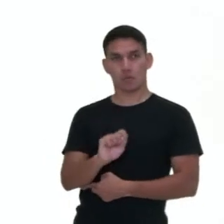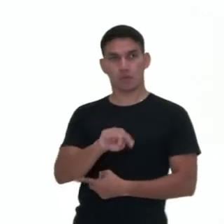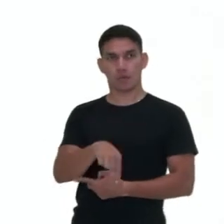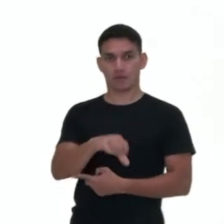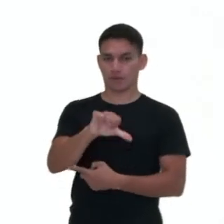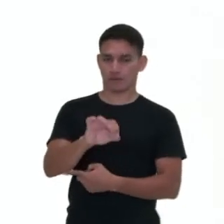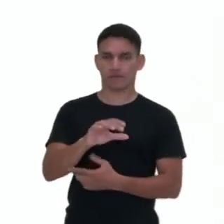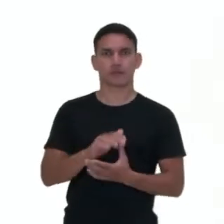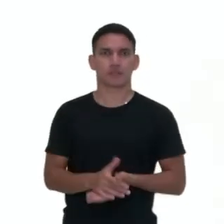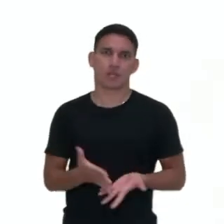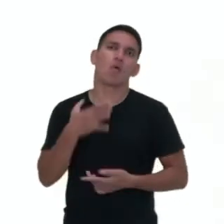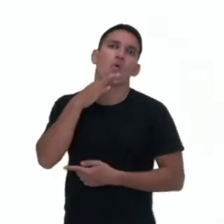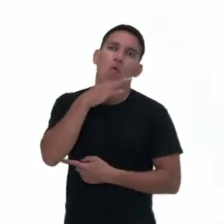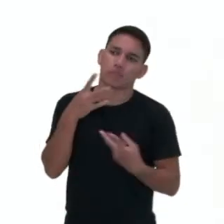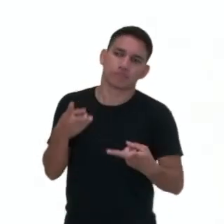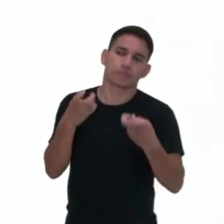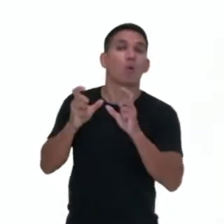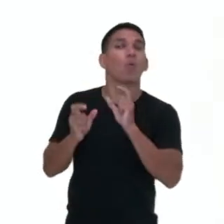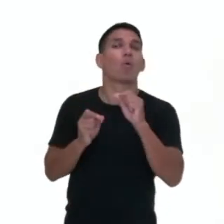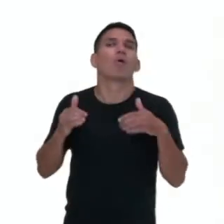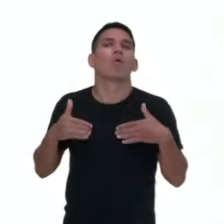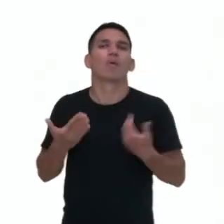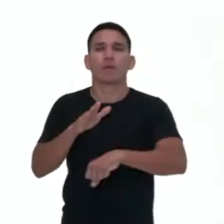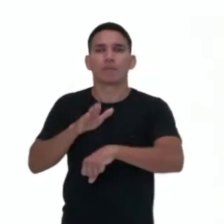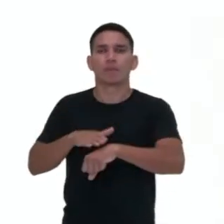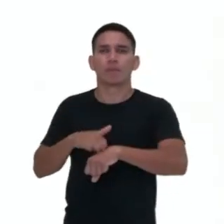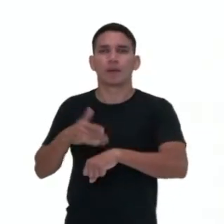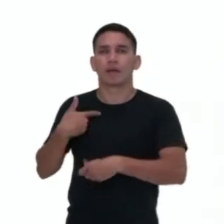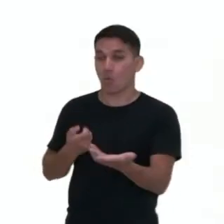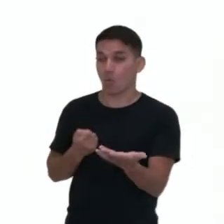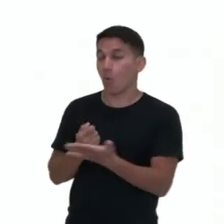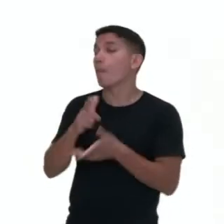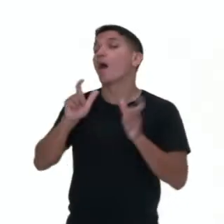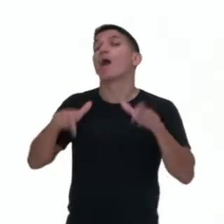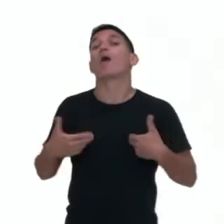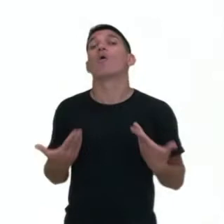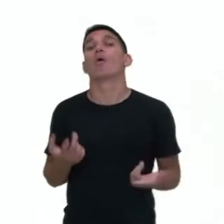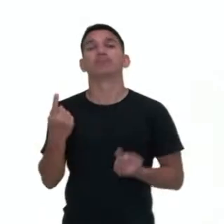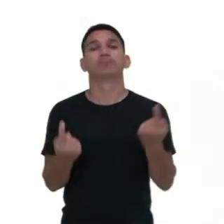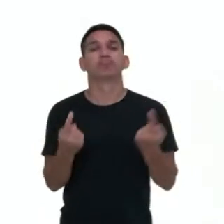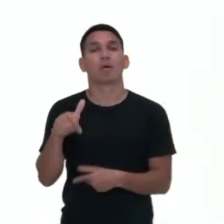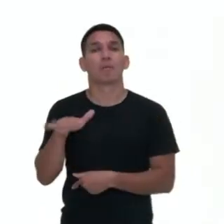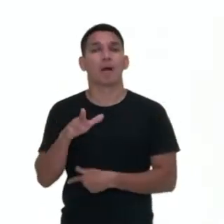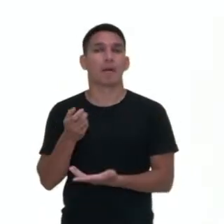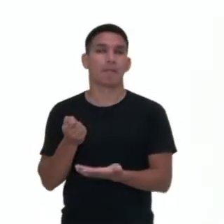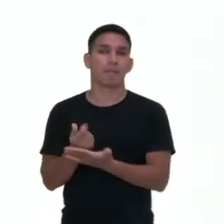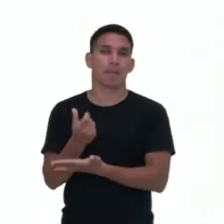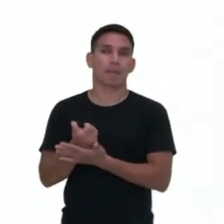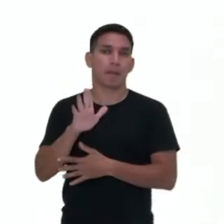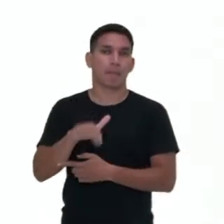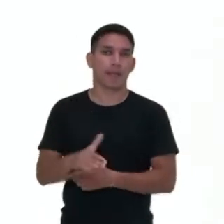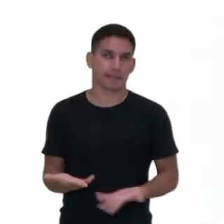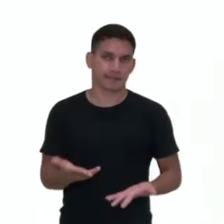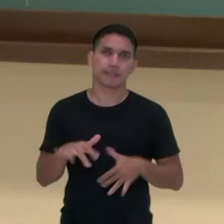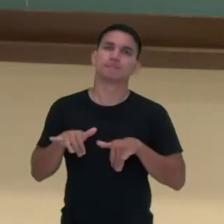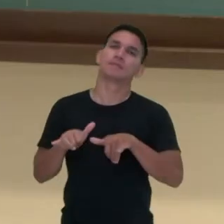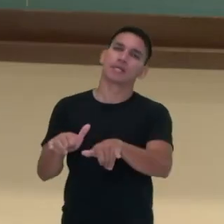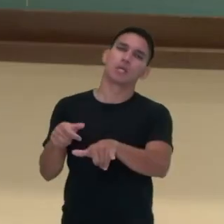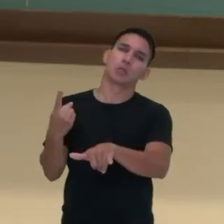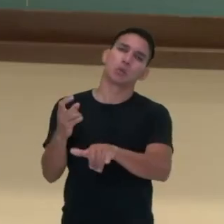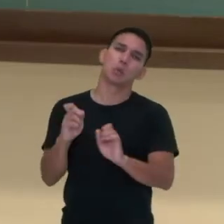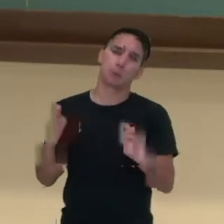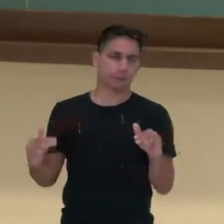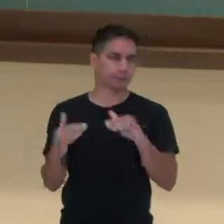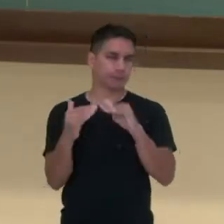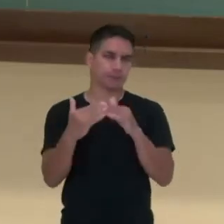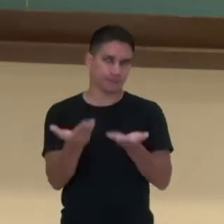1.328,90. Tá óbvio, pessoal. Onde eu devo fazer as minhas compras? Qual é mais barato? É o supermercado 1, né? Concordam